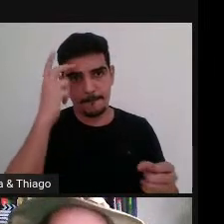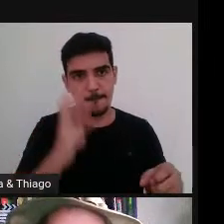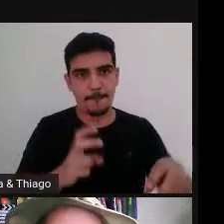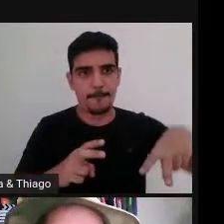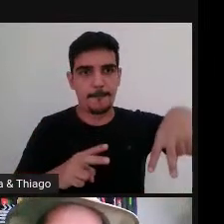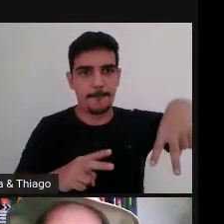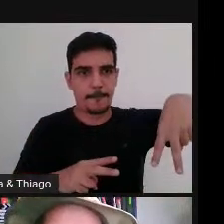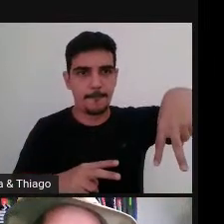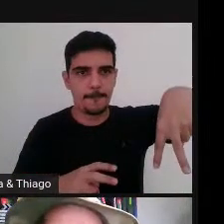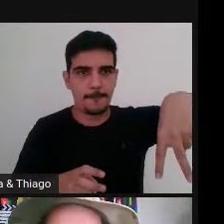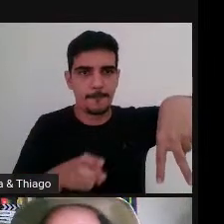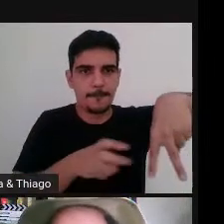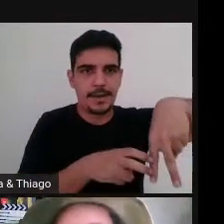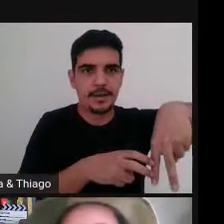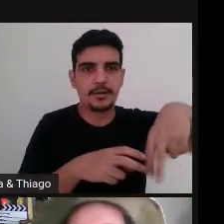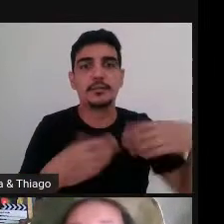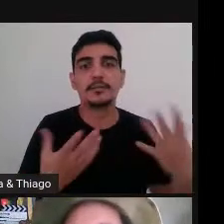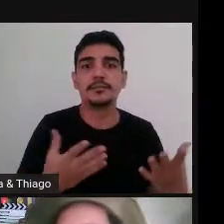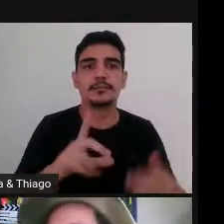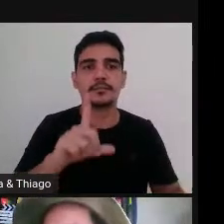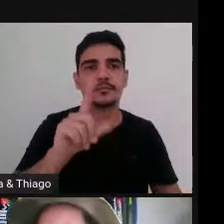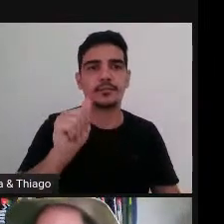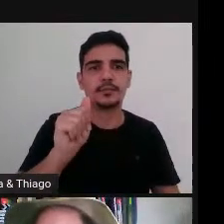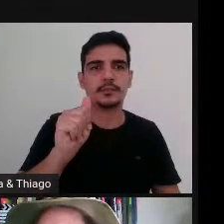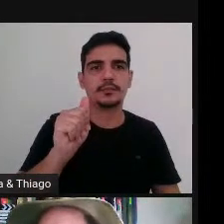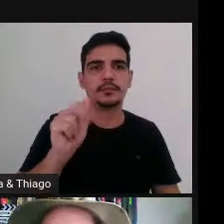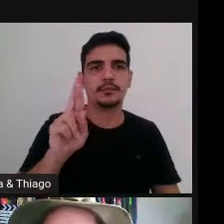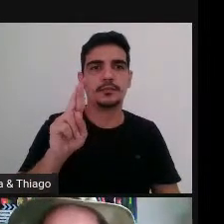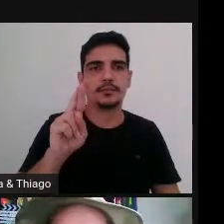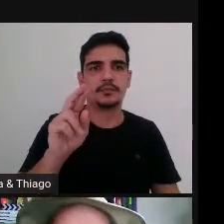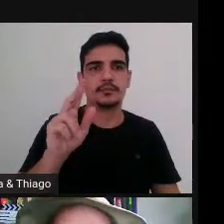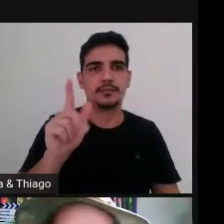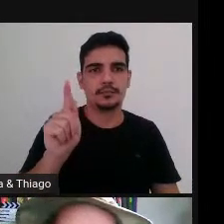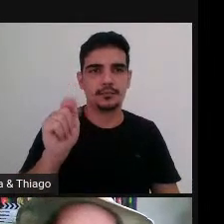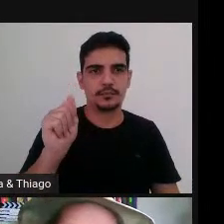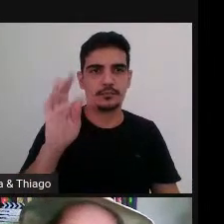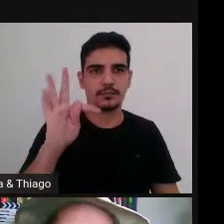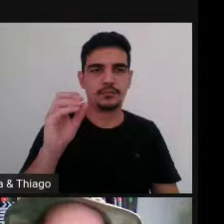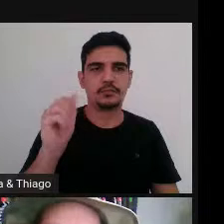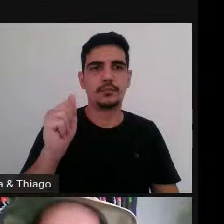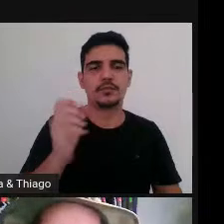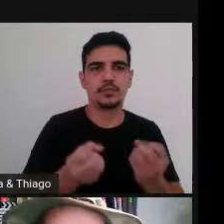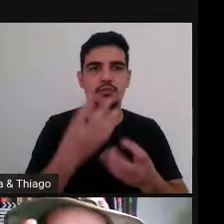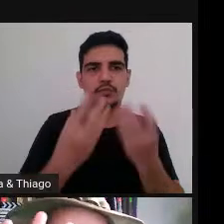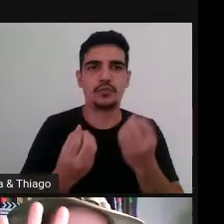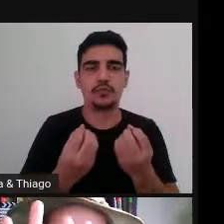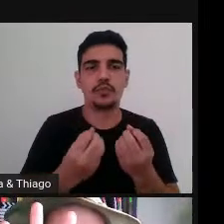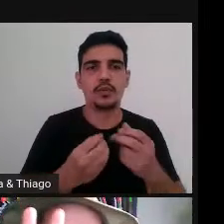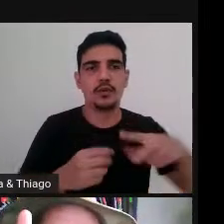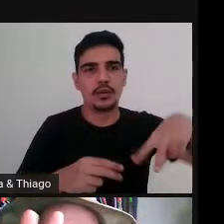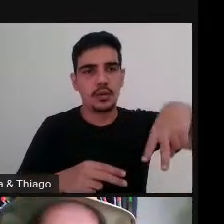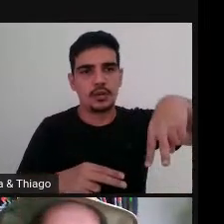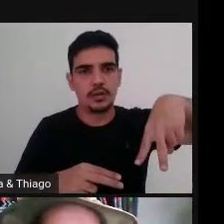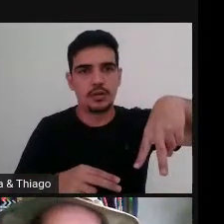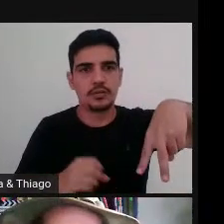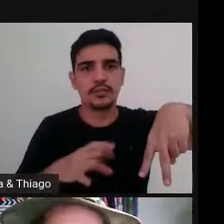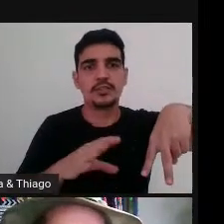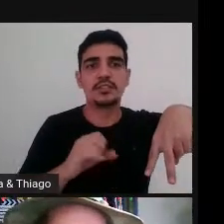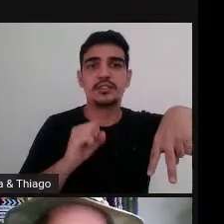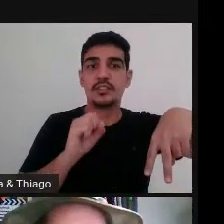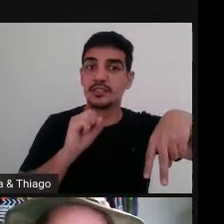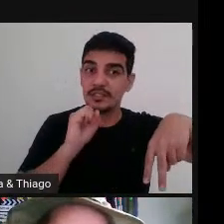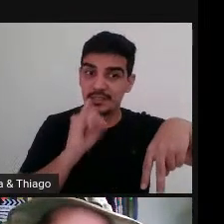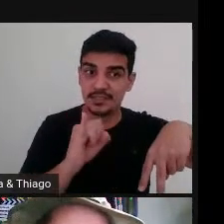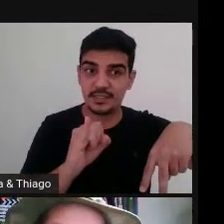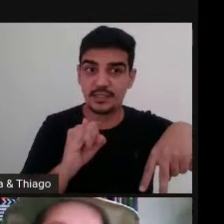com erucismo, uma lagarta de fogo, quando você esbarra nela, né, você tem o contato com alguns pelos, somente uns 5 pelos daquele